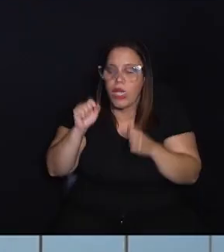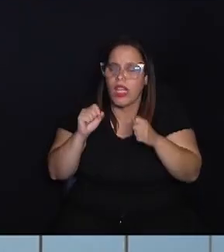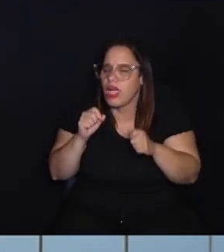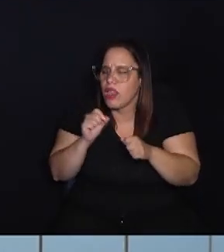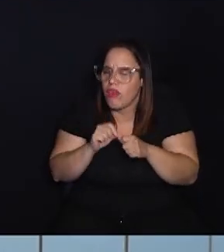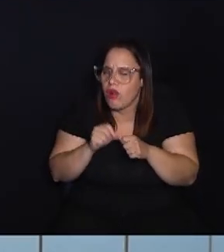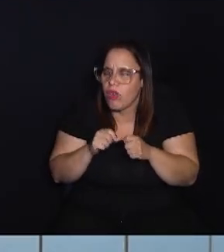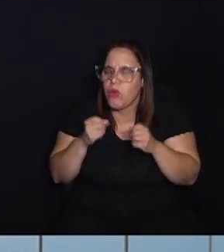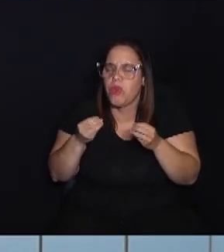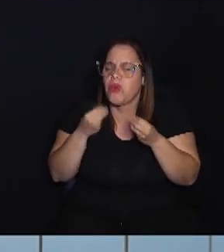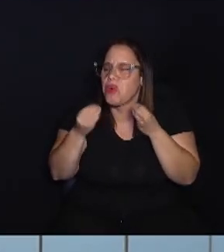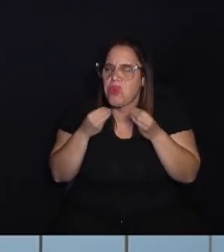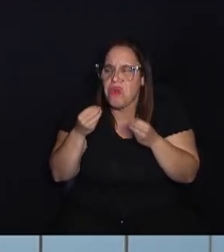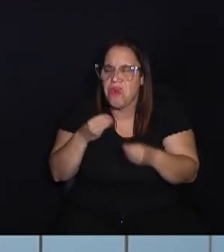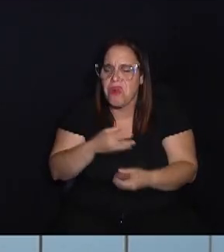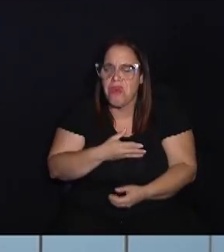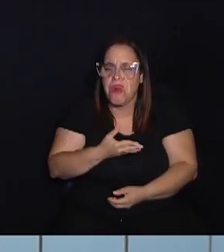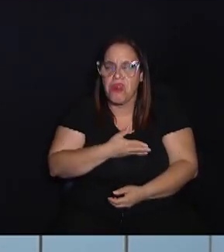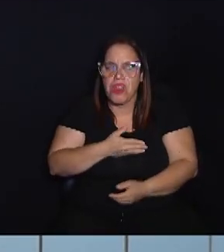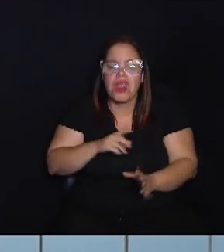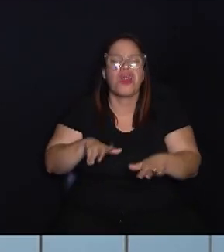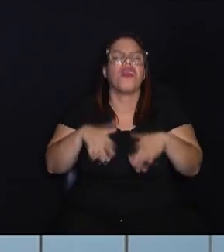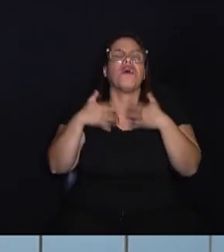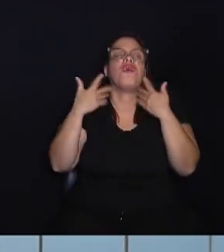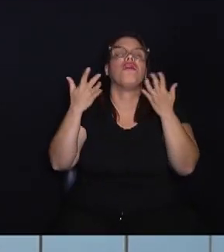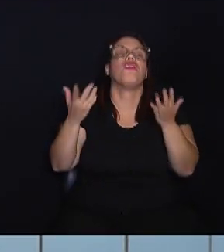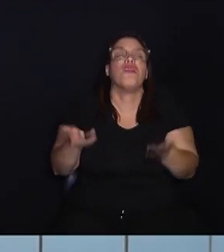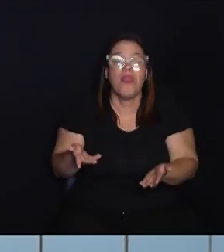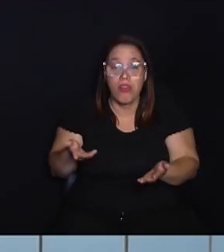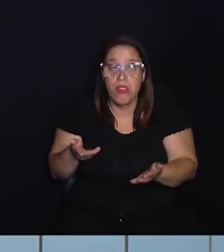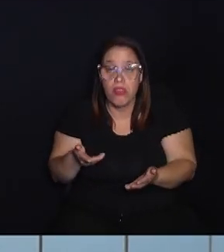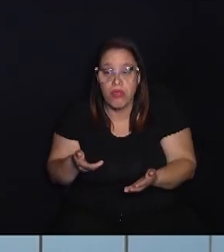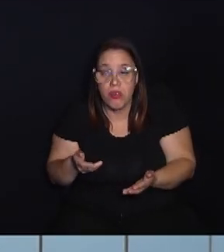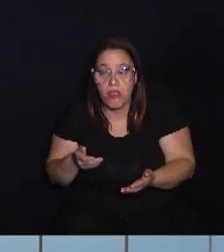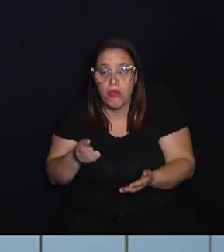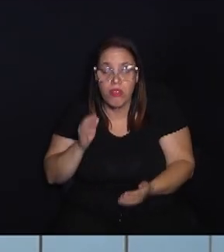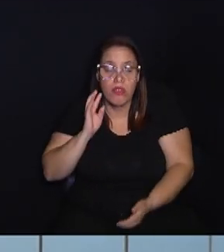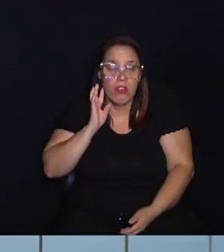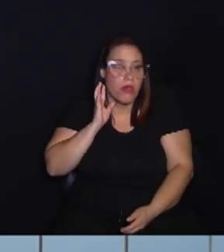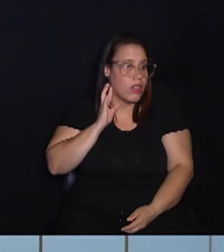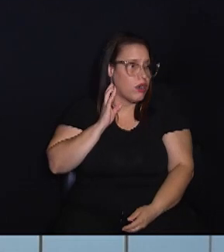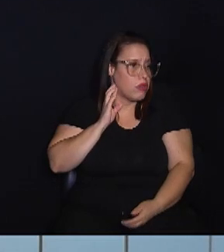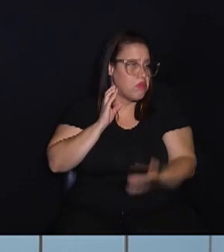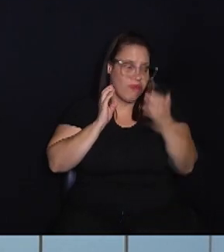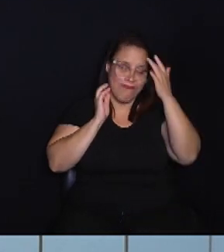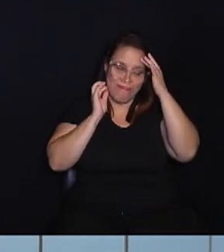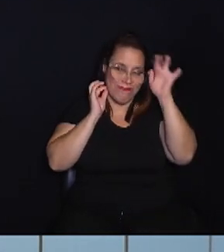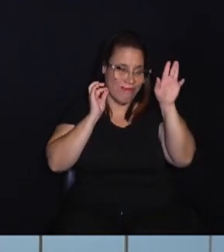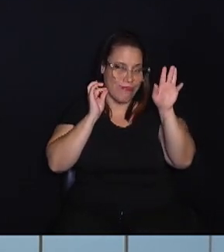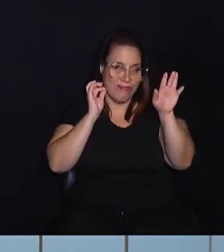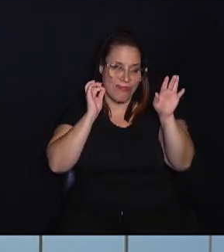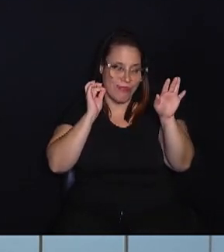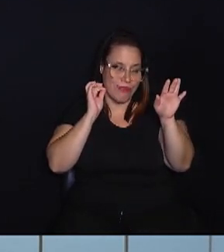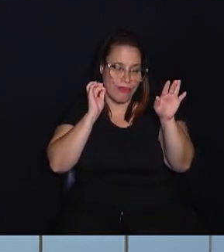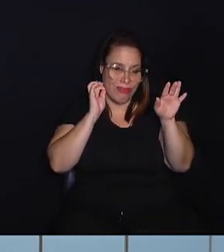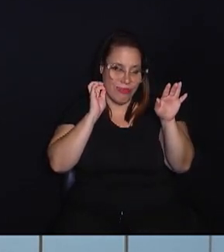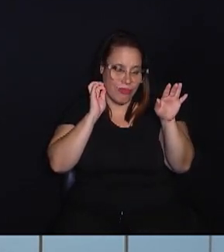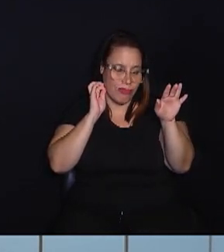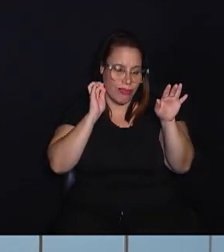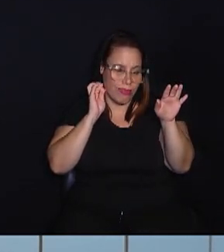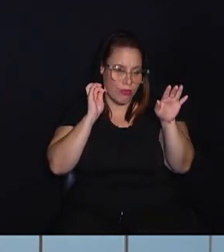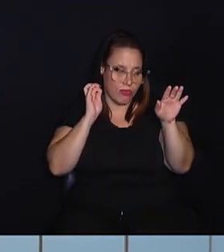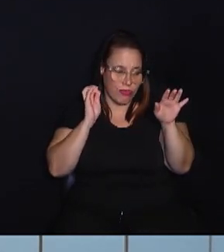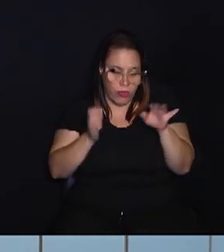Com quem que ele está? Quem são os amigos do seu filho, né? Muitas vezes eles vão falar, não sei. Tá certo? Por várias razões não